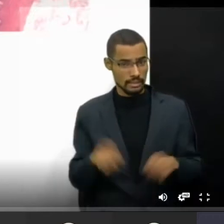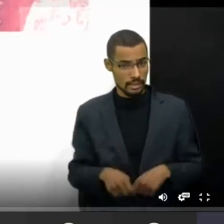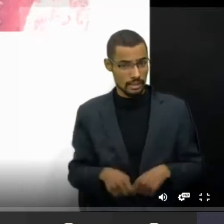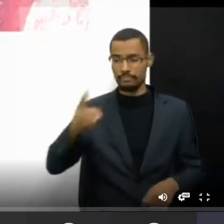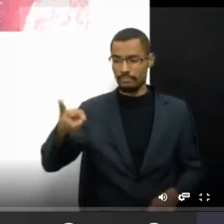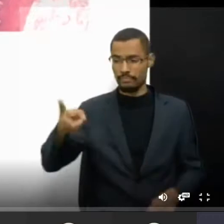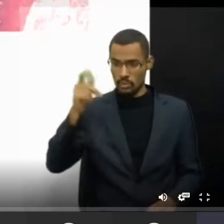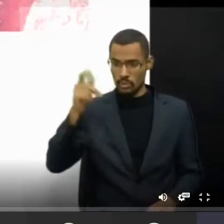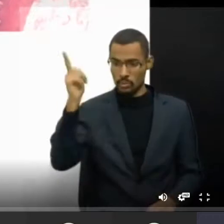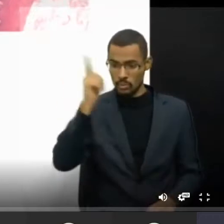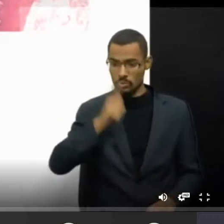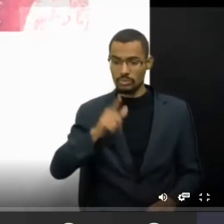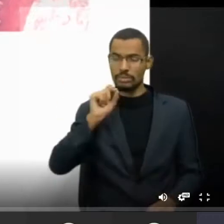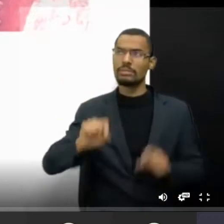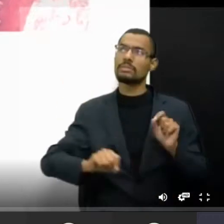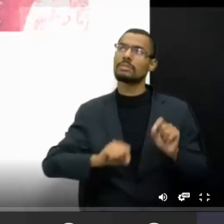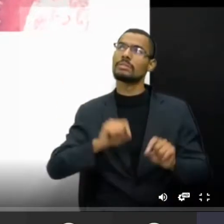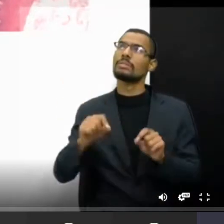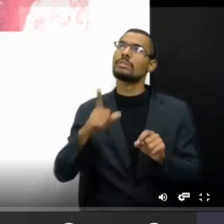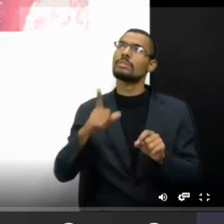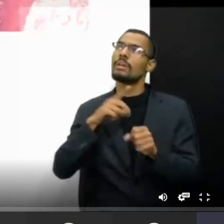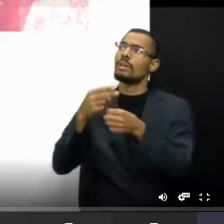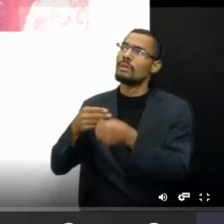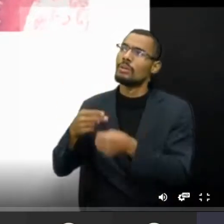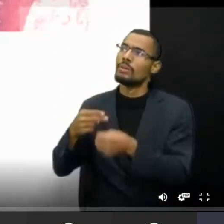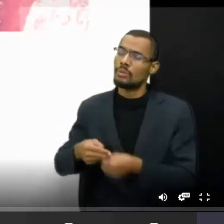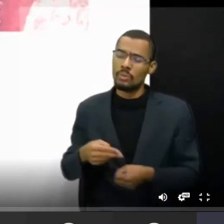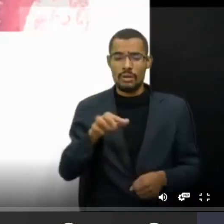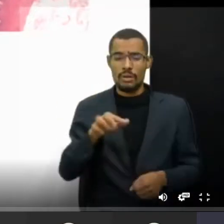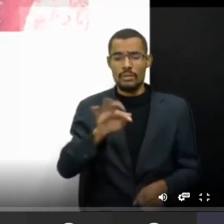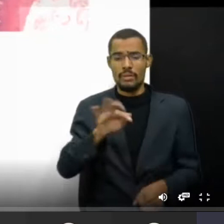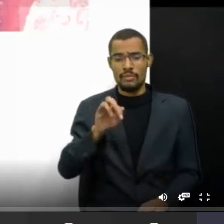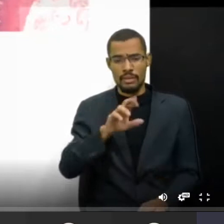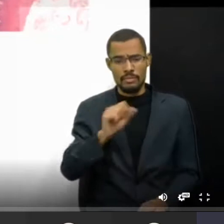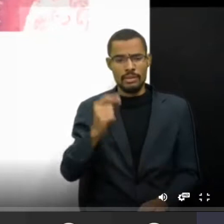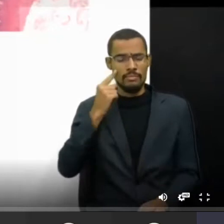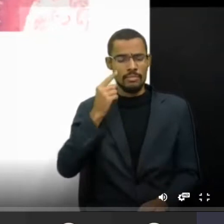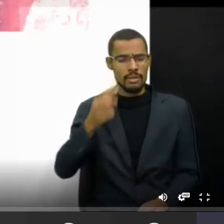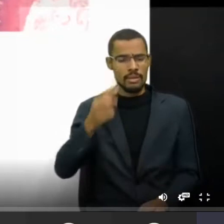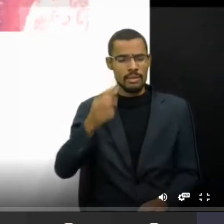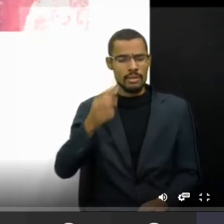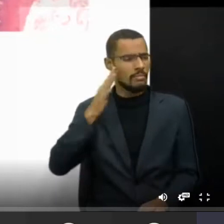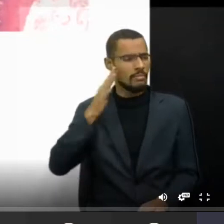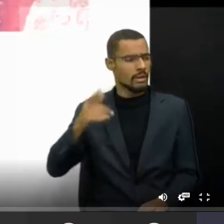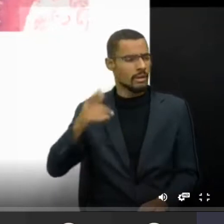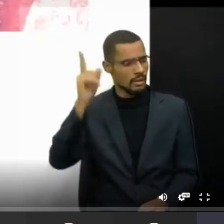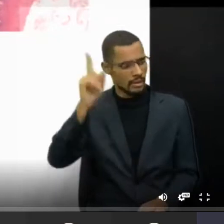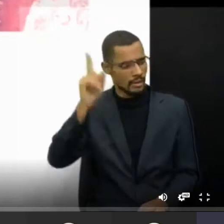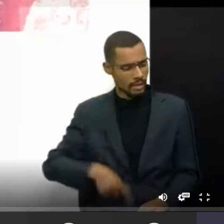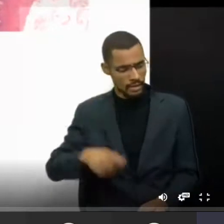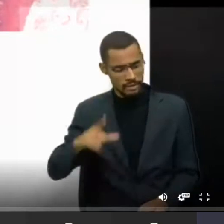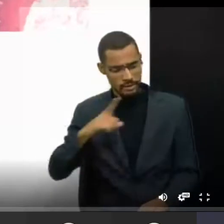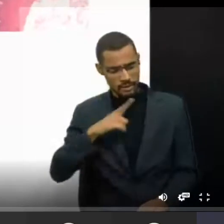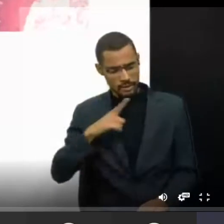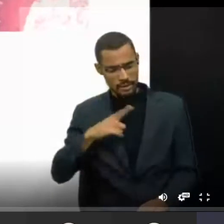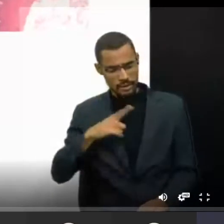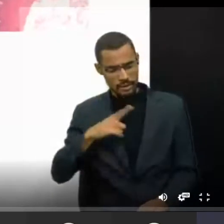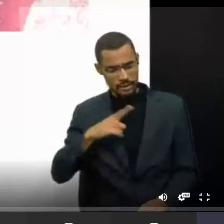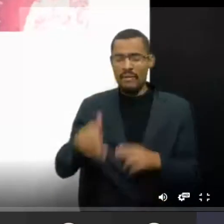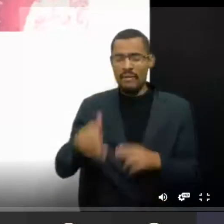vocês conseguem observar que o núcleo de uma fibra, imaginando que uma fibra muscular seja